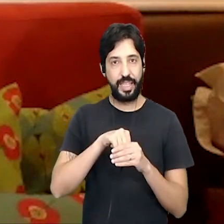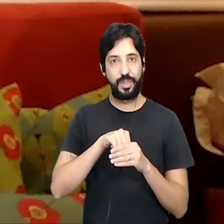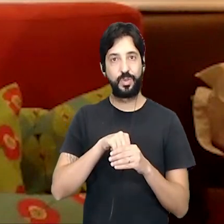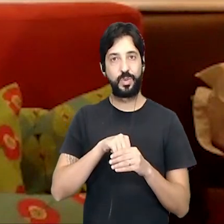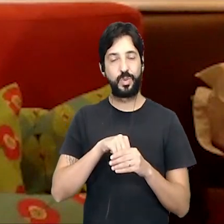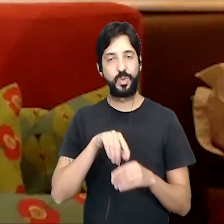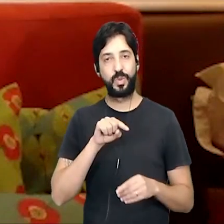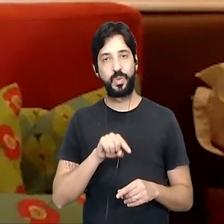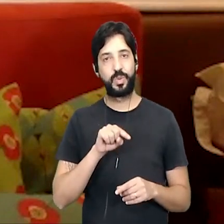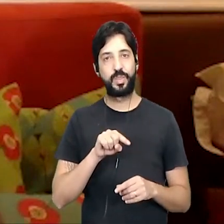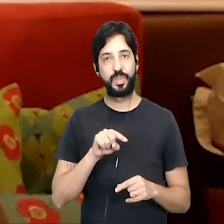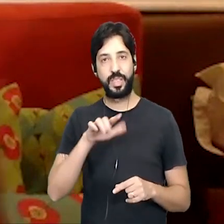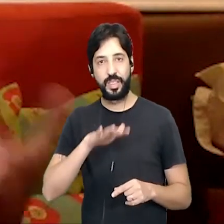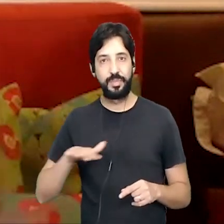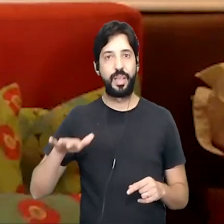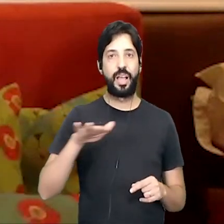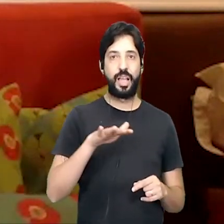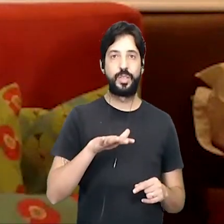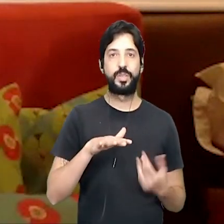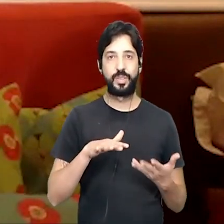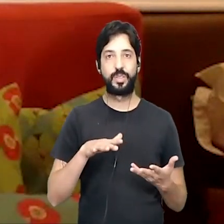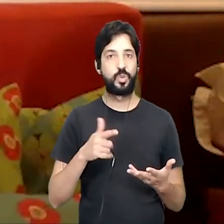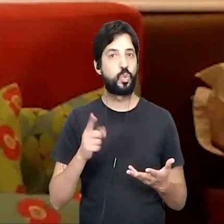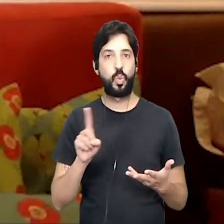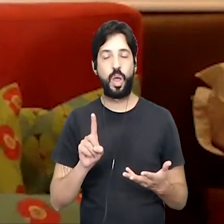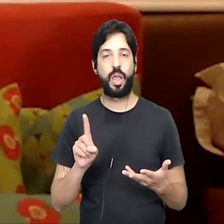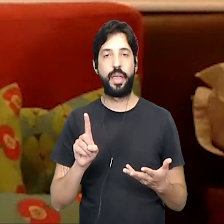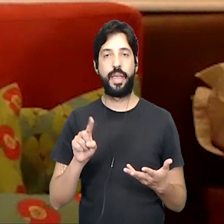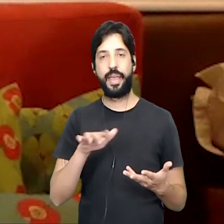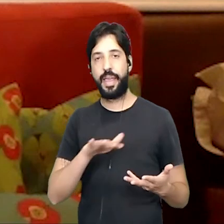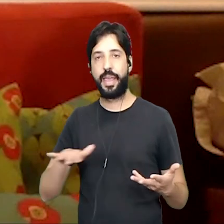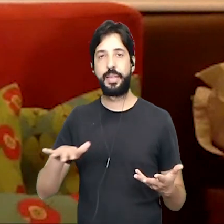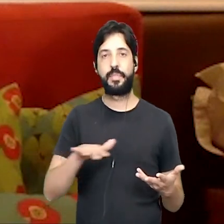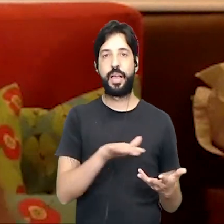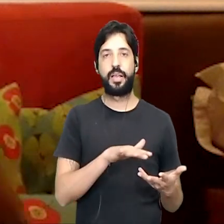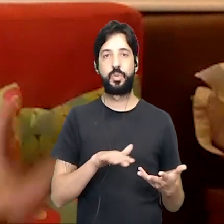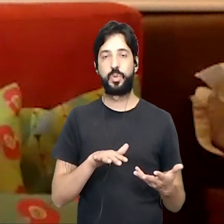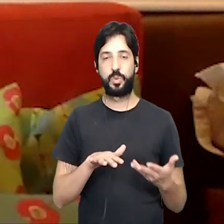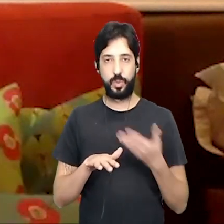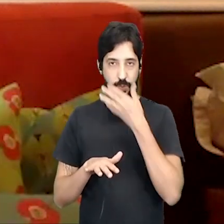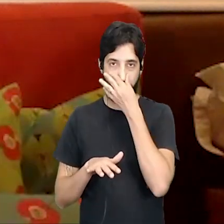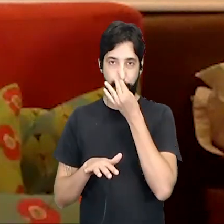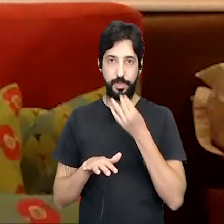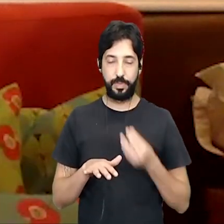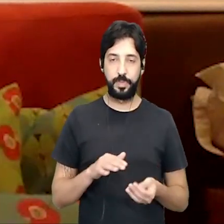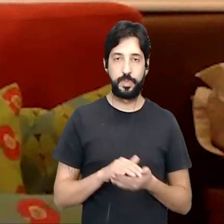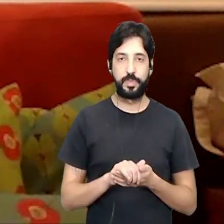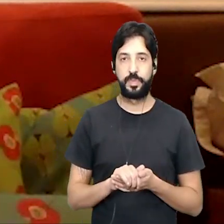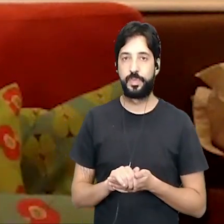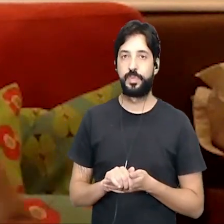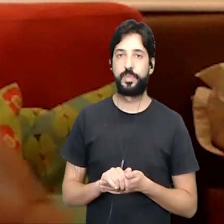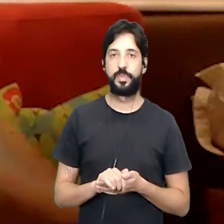que essa experiência dentro desse espaço, que não é o espaço